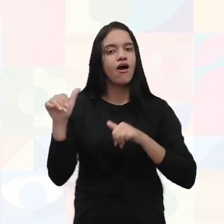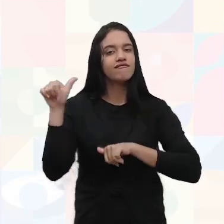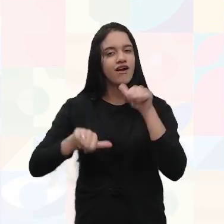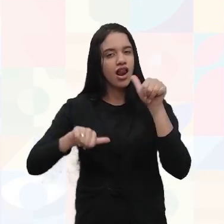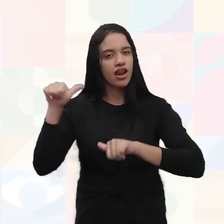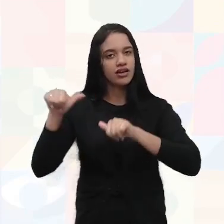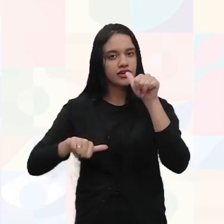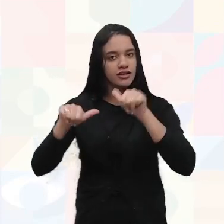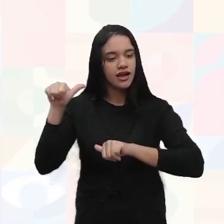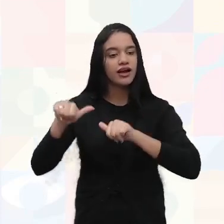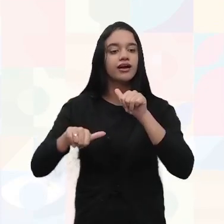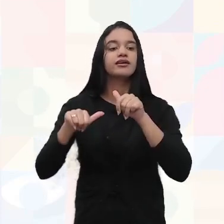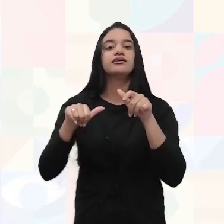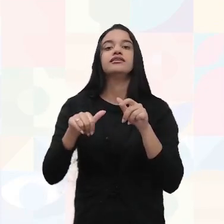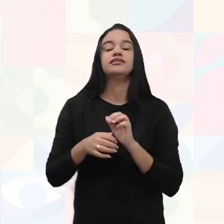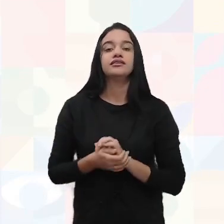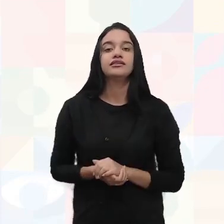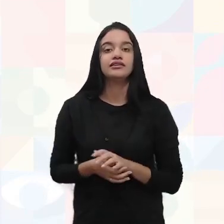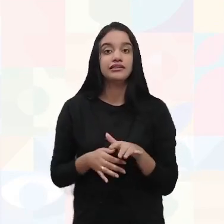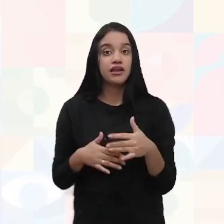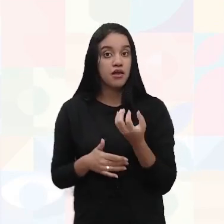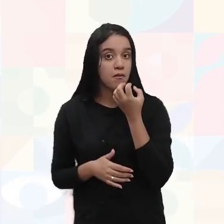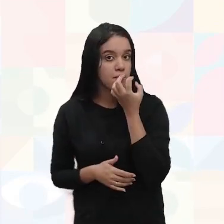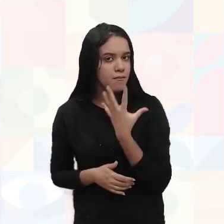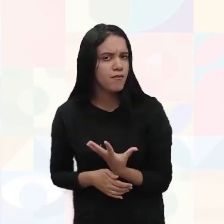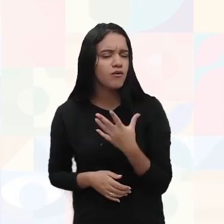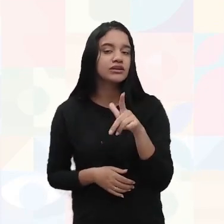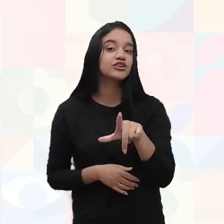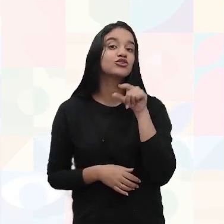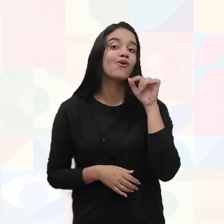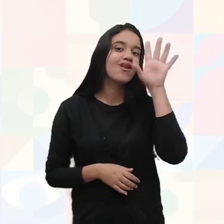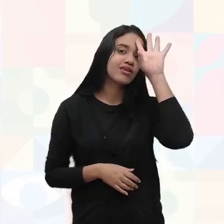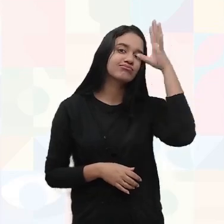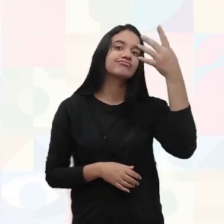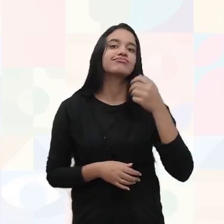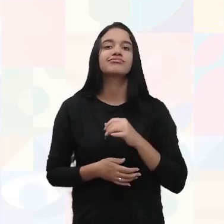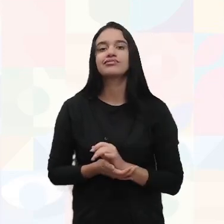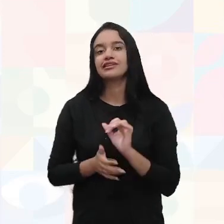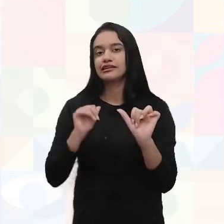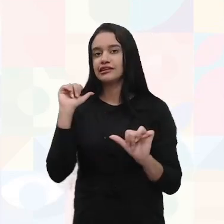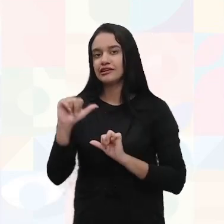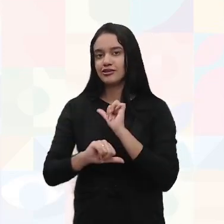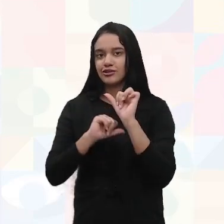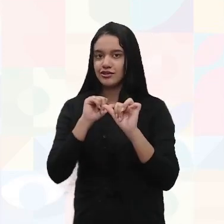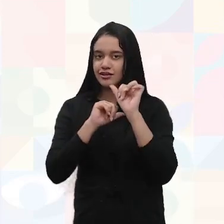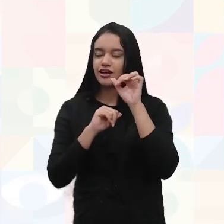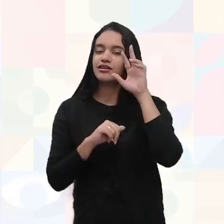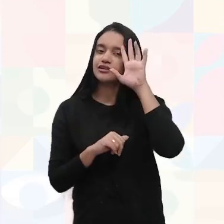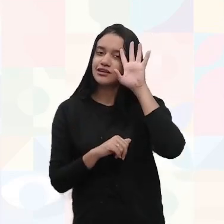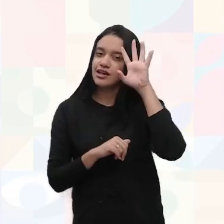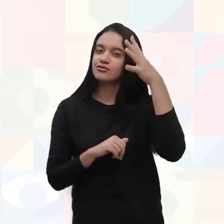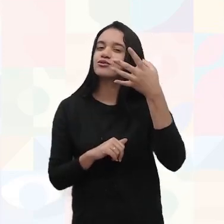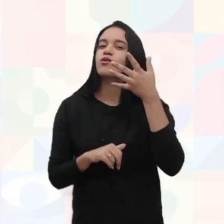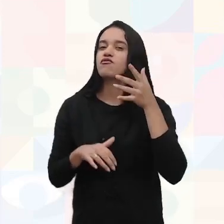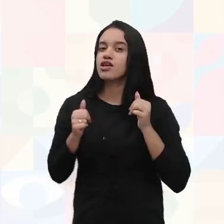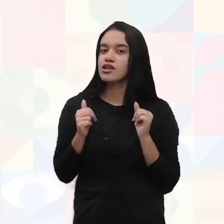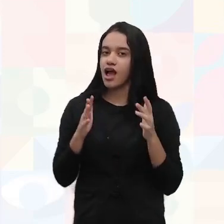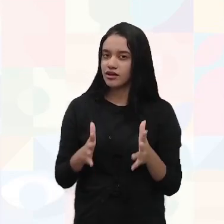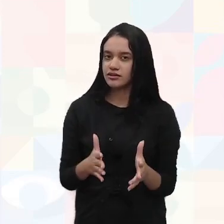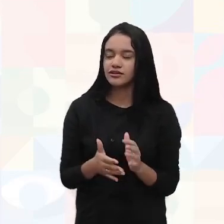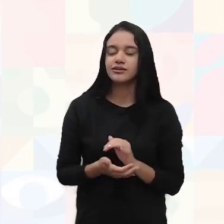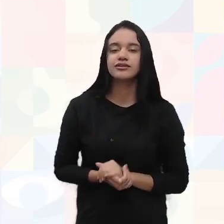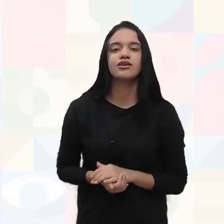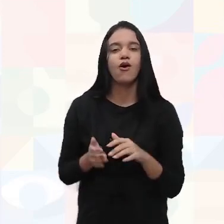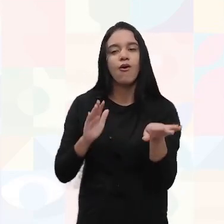essas alternativas eram viáveis e escolher a solução. E aí transformar a solução na ação. Que é um novo cardápio. Que é o